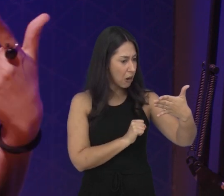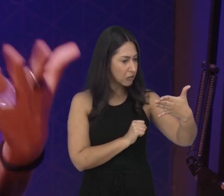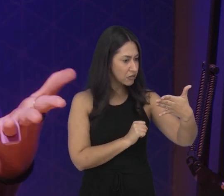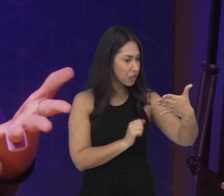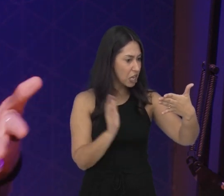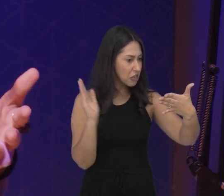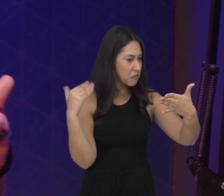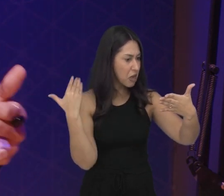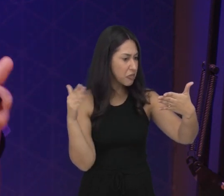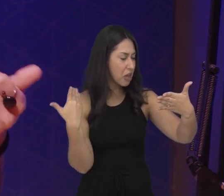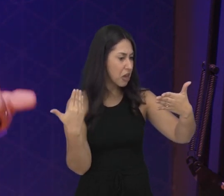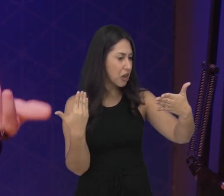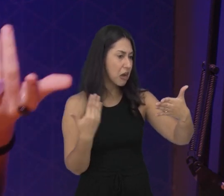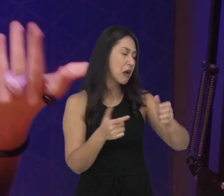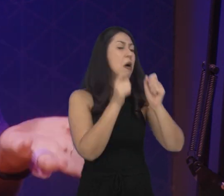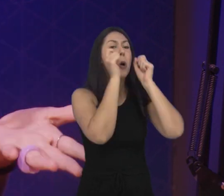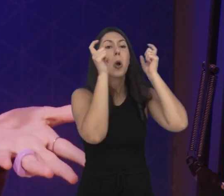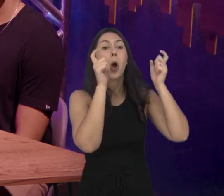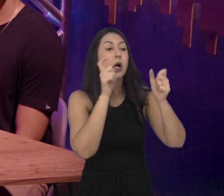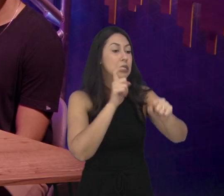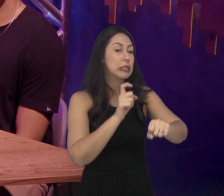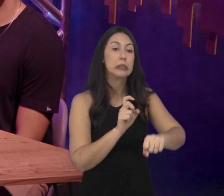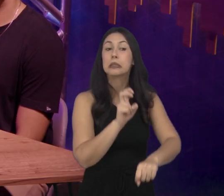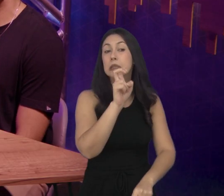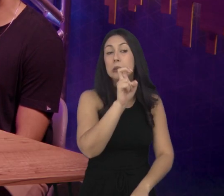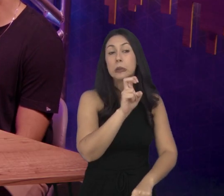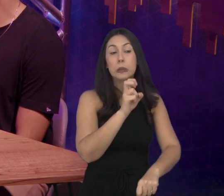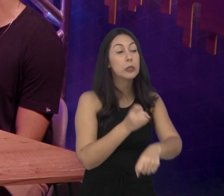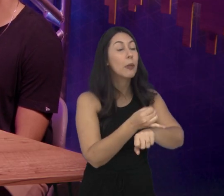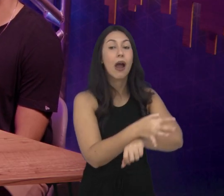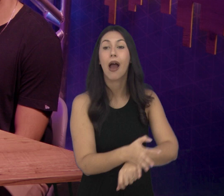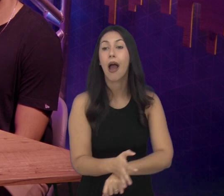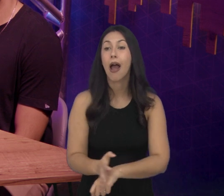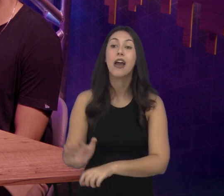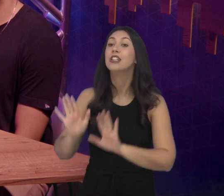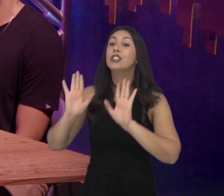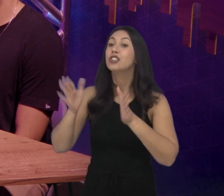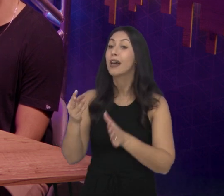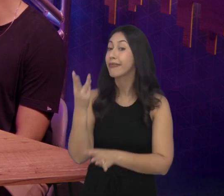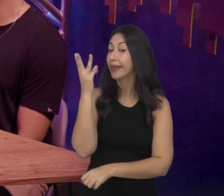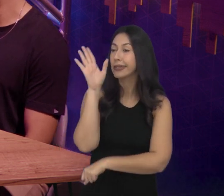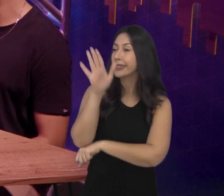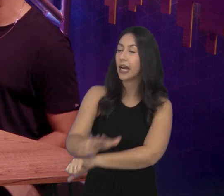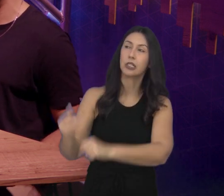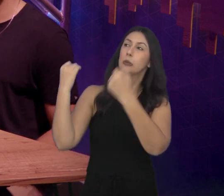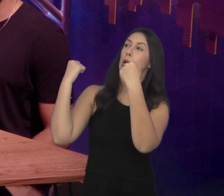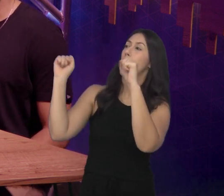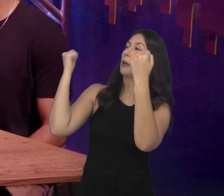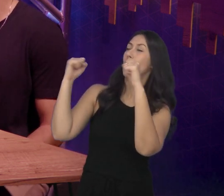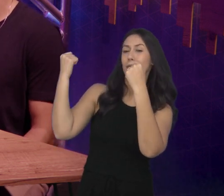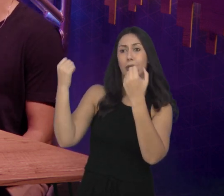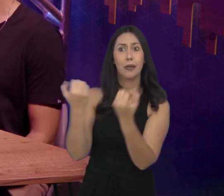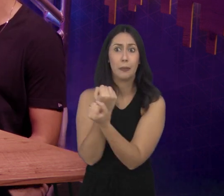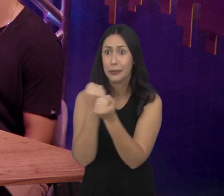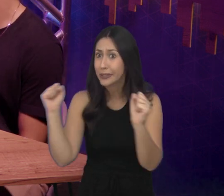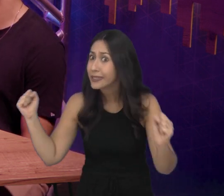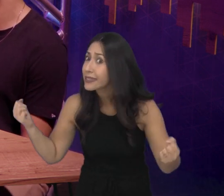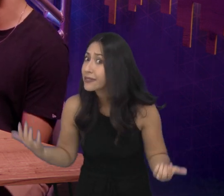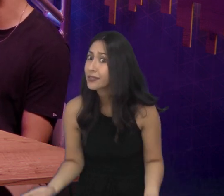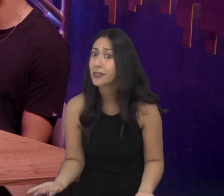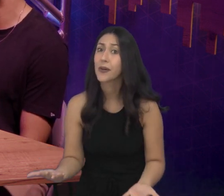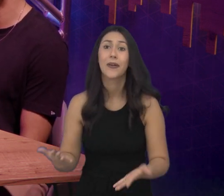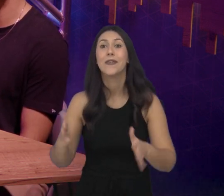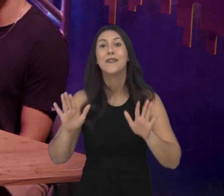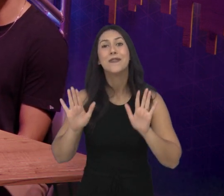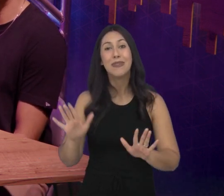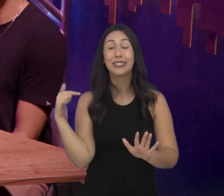pessoa passeia, acorda às 5 da manhã, tem vai tudo. Pro Pilates 3 horas da tarde. É impossível a gente ter